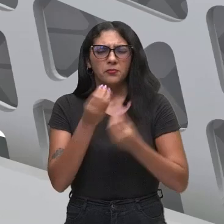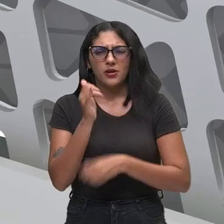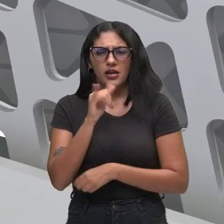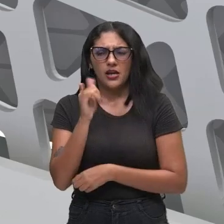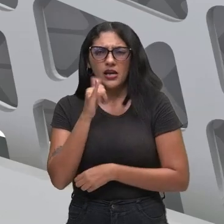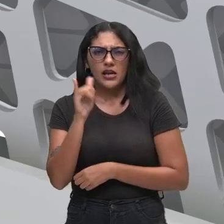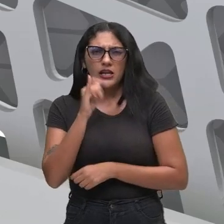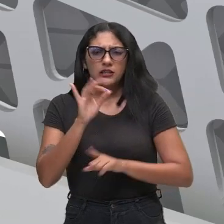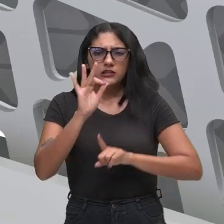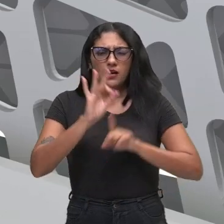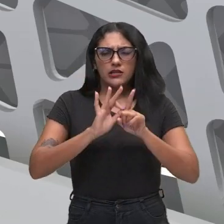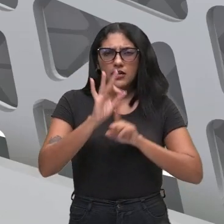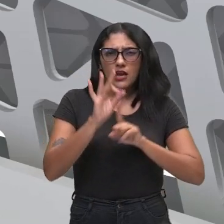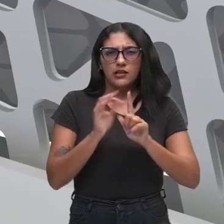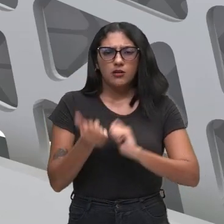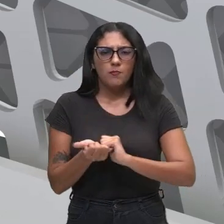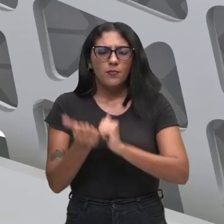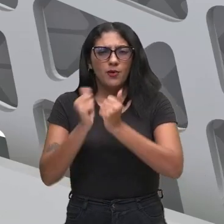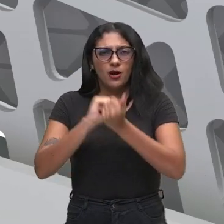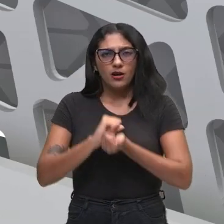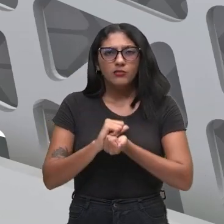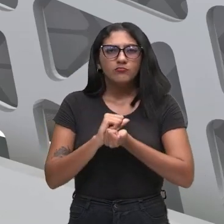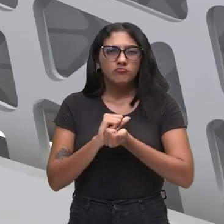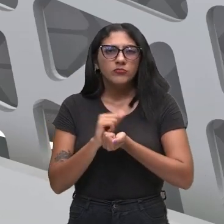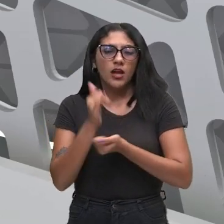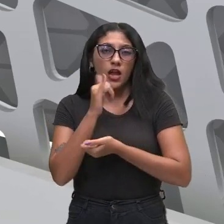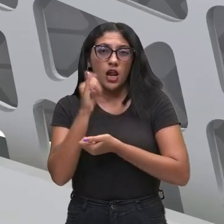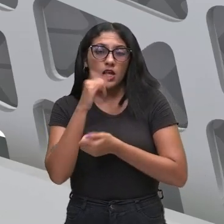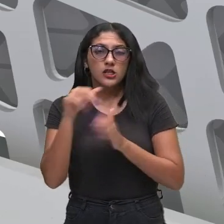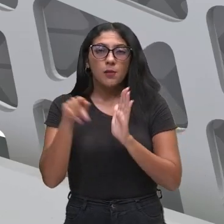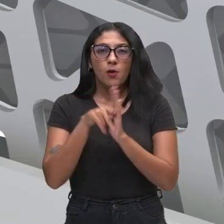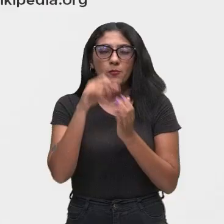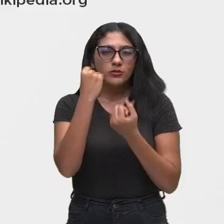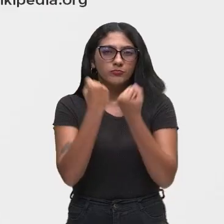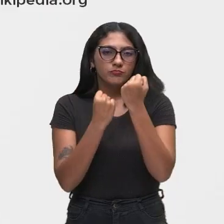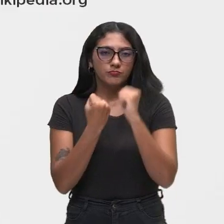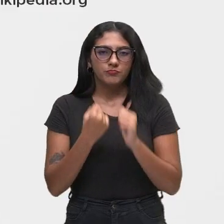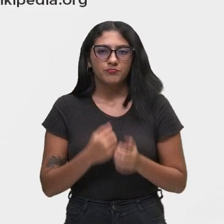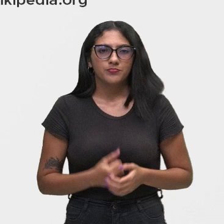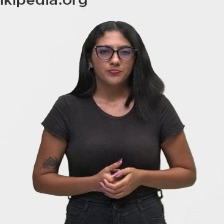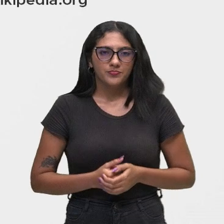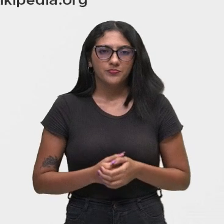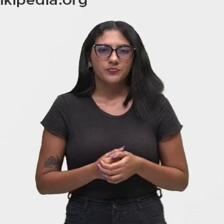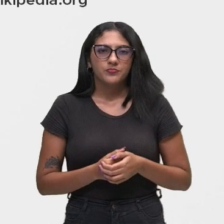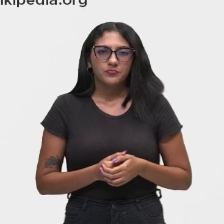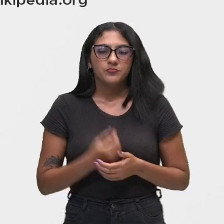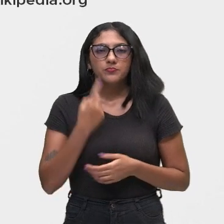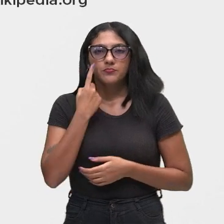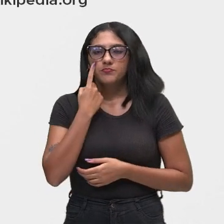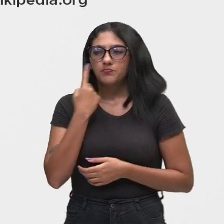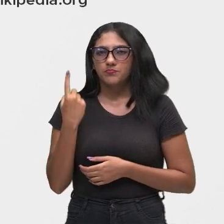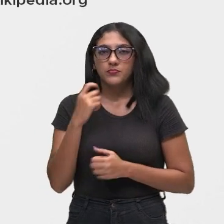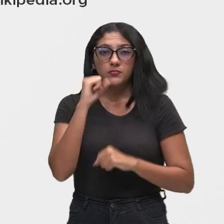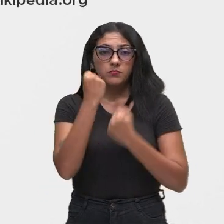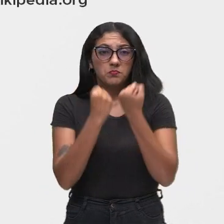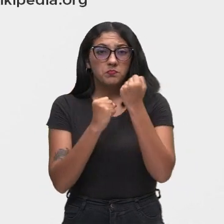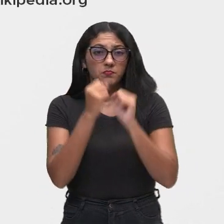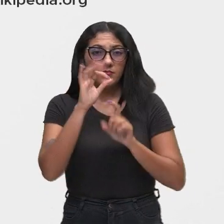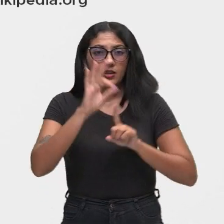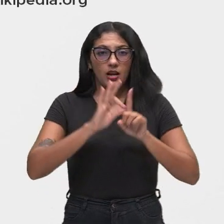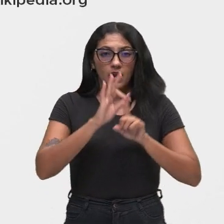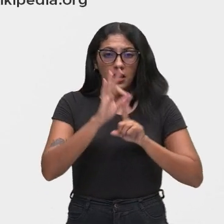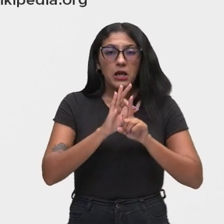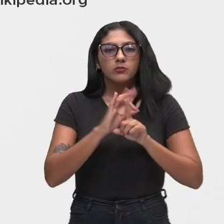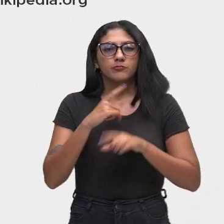térmica transformada em energia mecânica, tá bom? Então, vejam aí que as máquinas térmicas e sua importância,